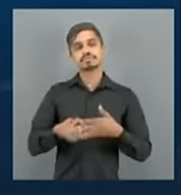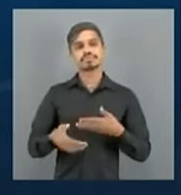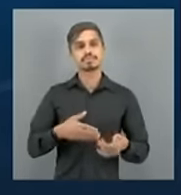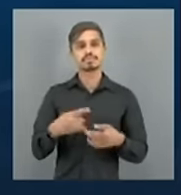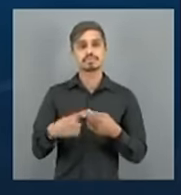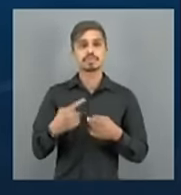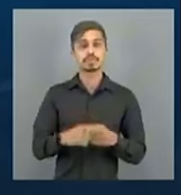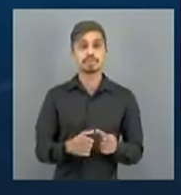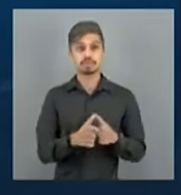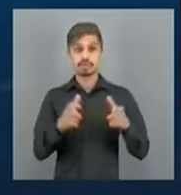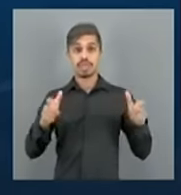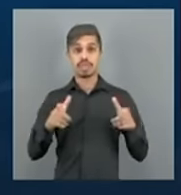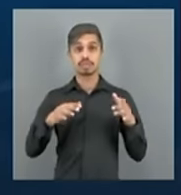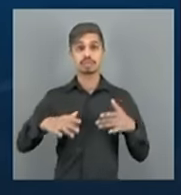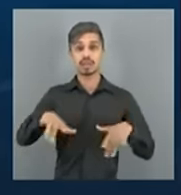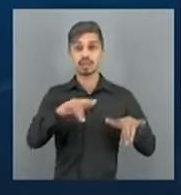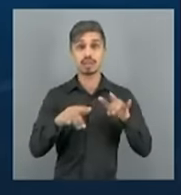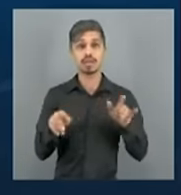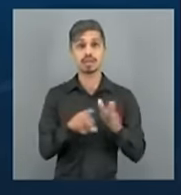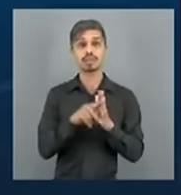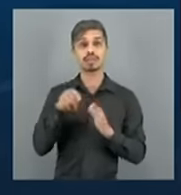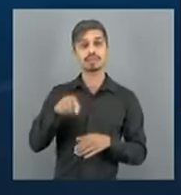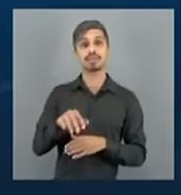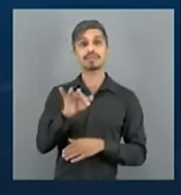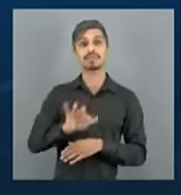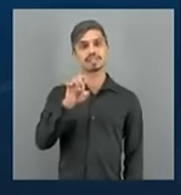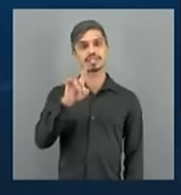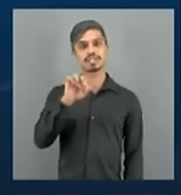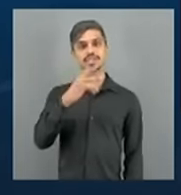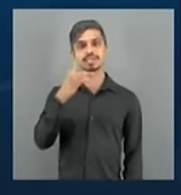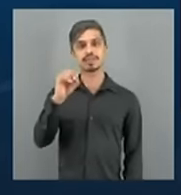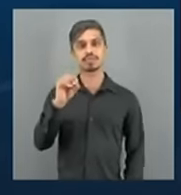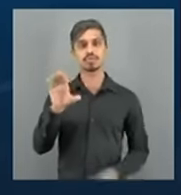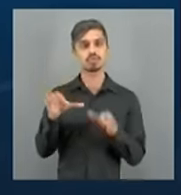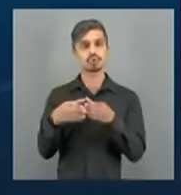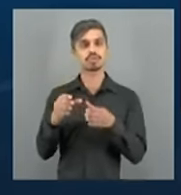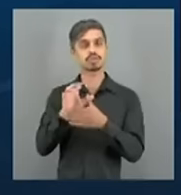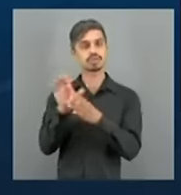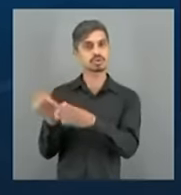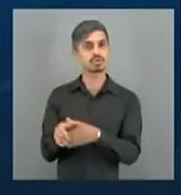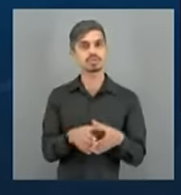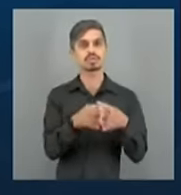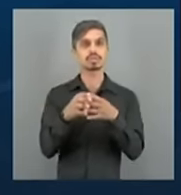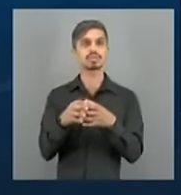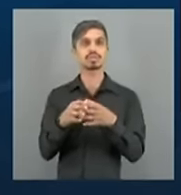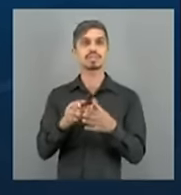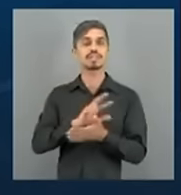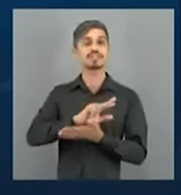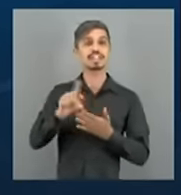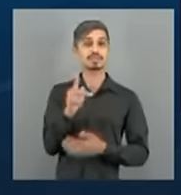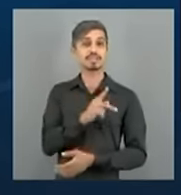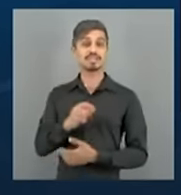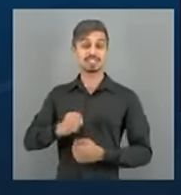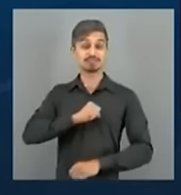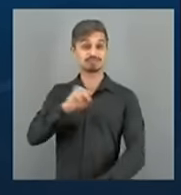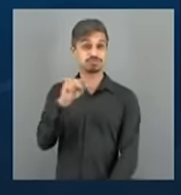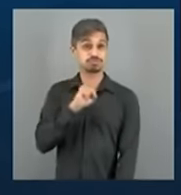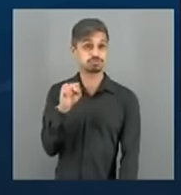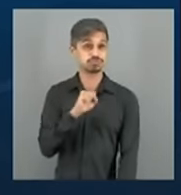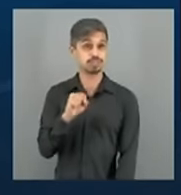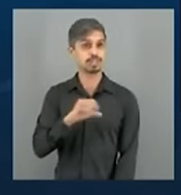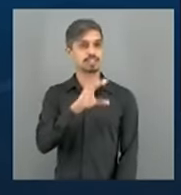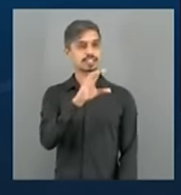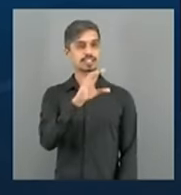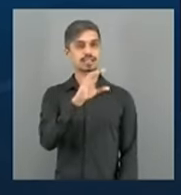dentro da federação. E se não acaba na federação, não vai ser eu que vou parar. Os presidentes aqui vão ficar putos comigo, mas eu não estou... CBF,